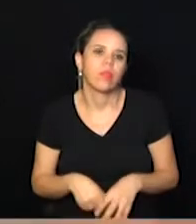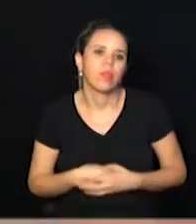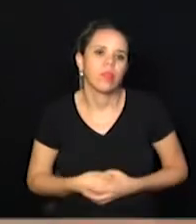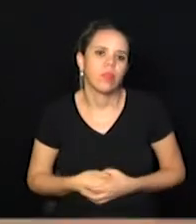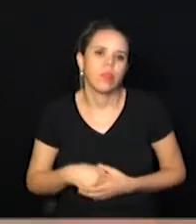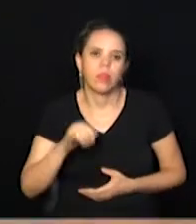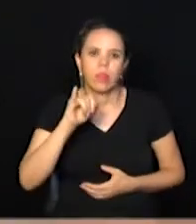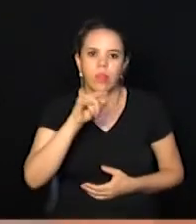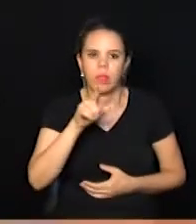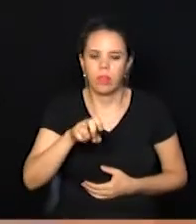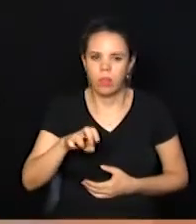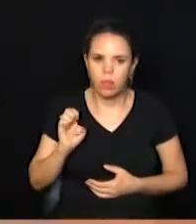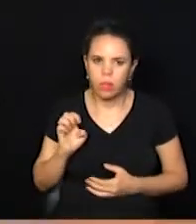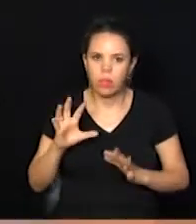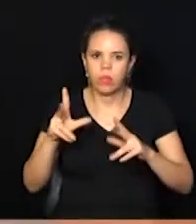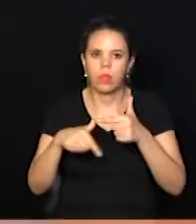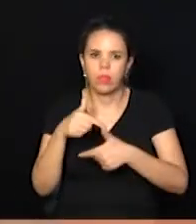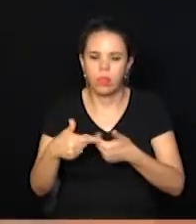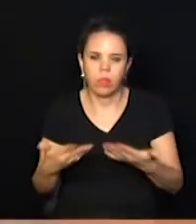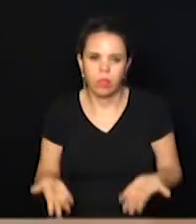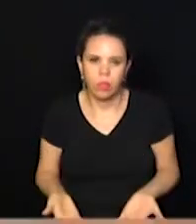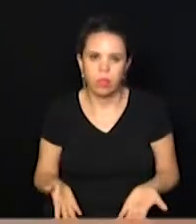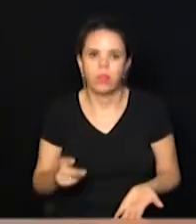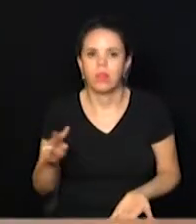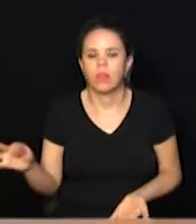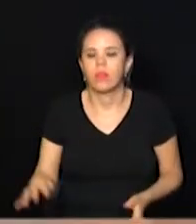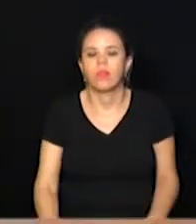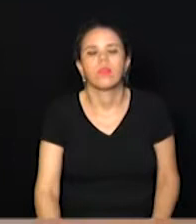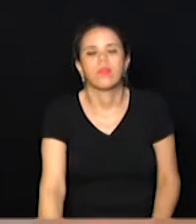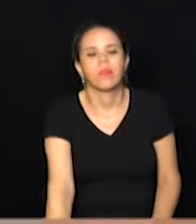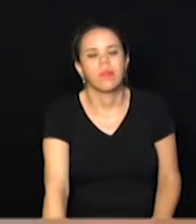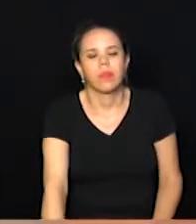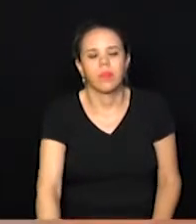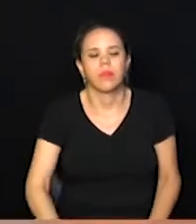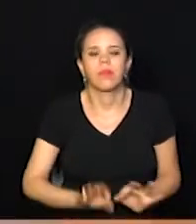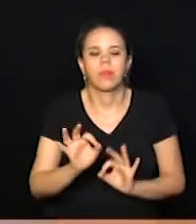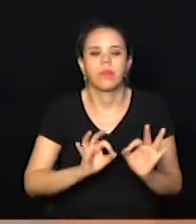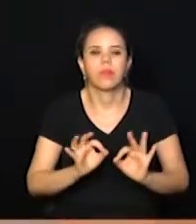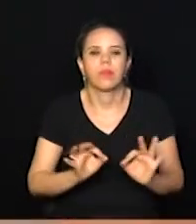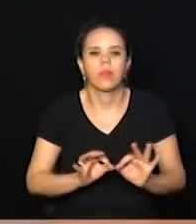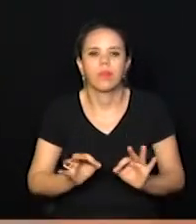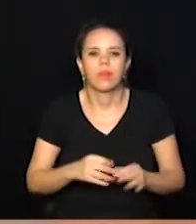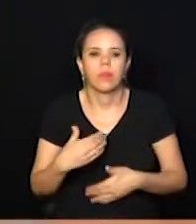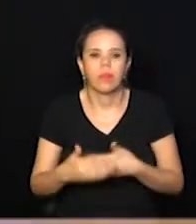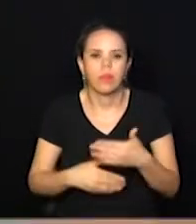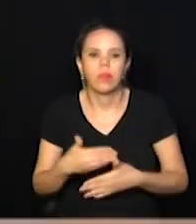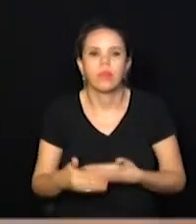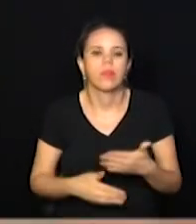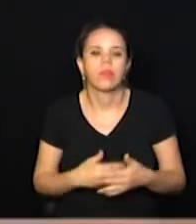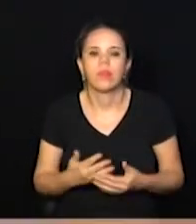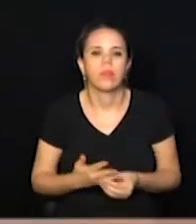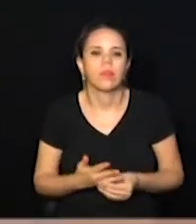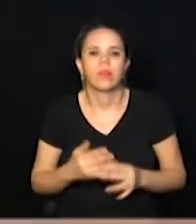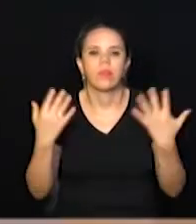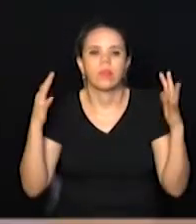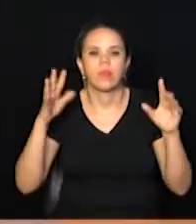a Isalene, que coordena, né, todo esse processo aqui no PT, de organização desse processo de